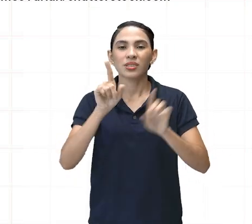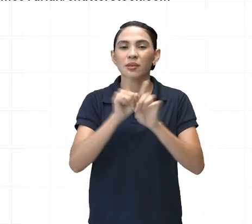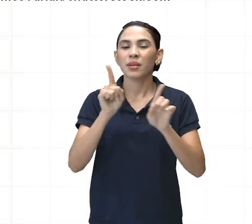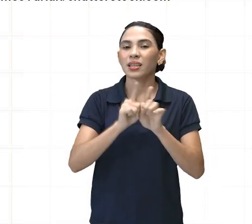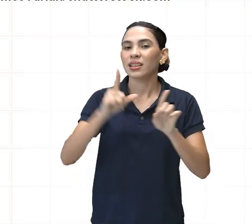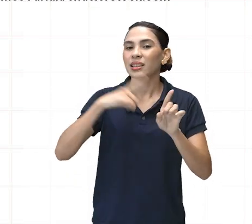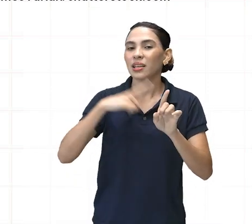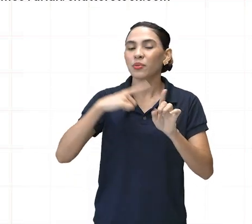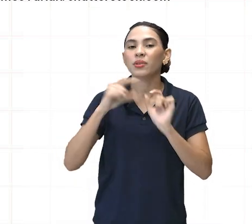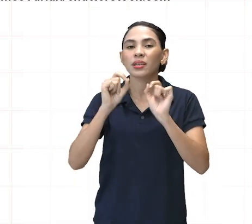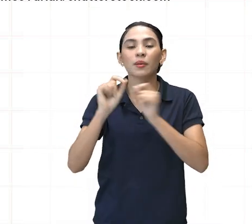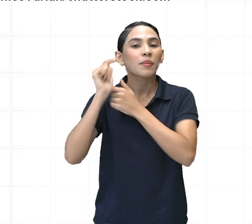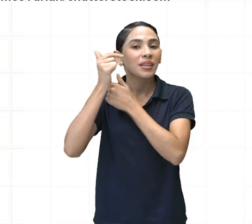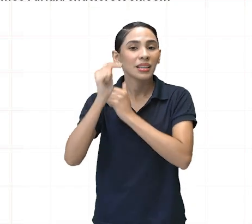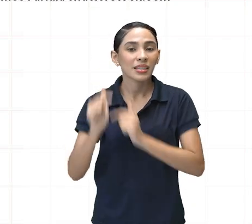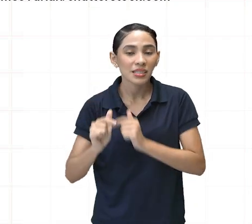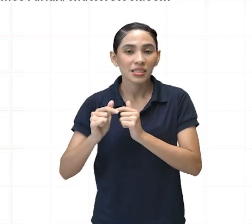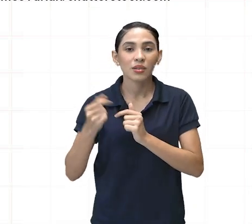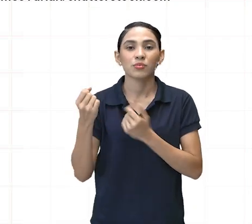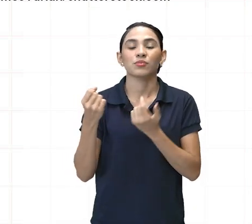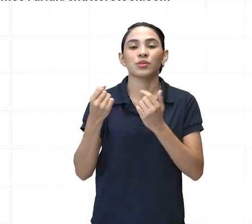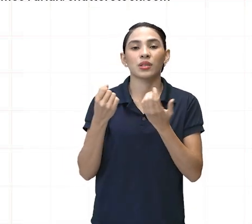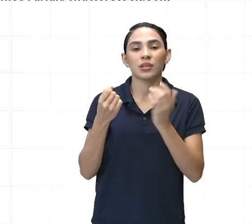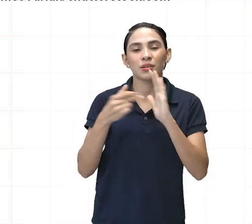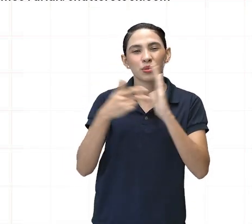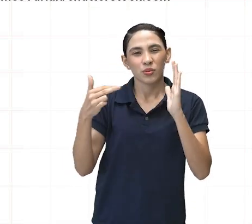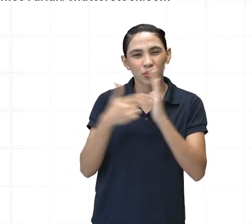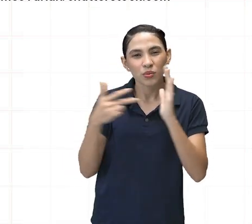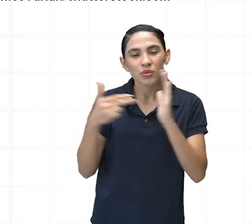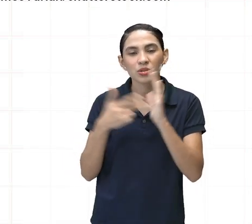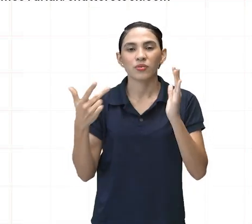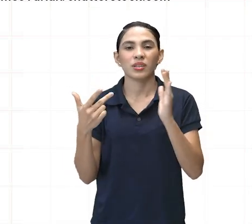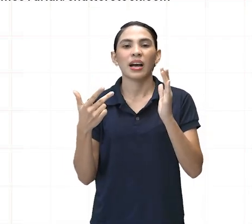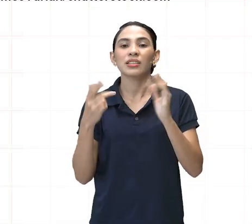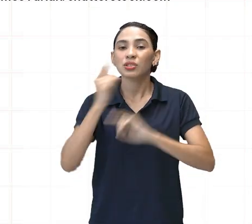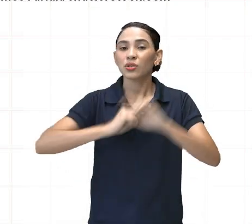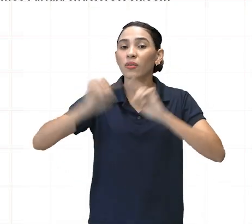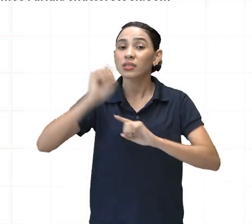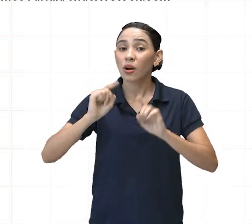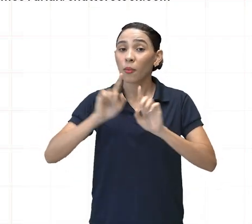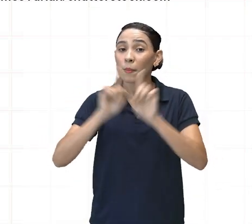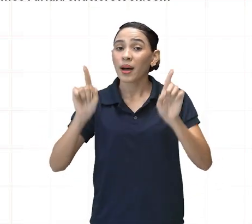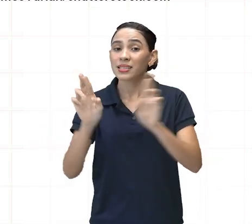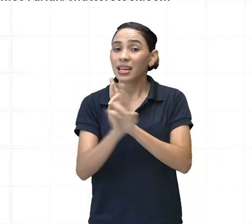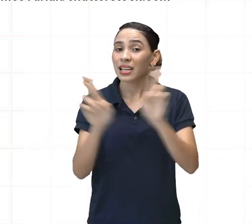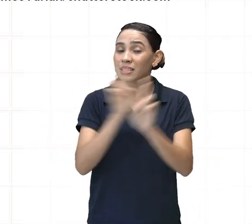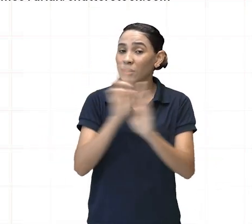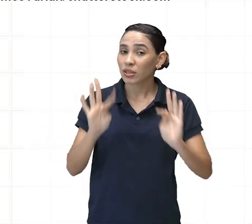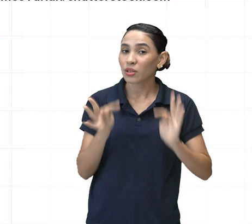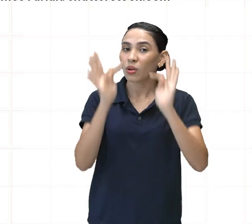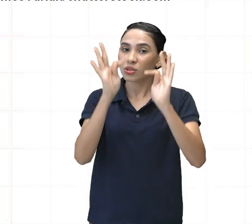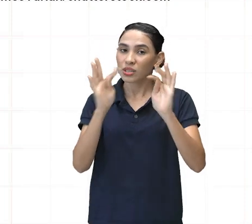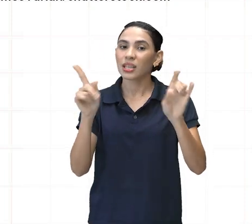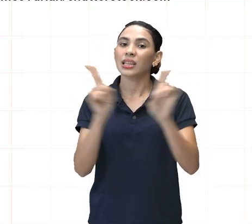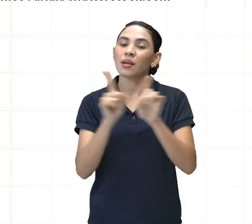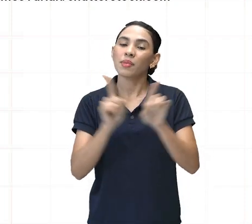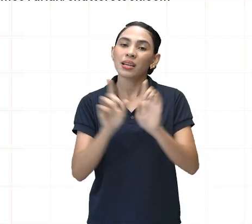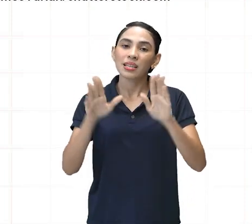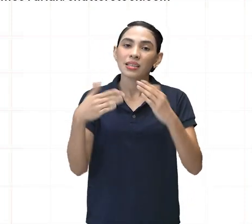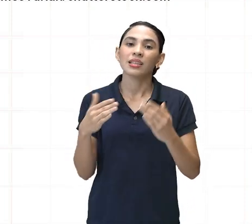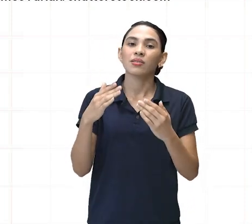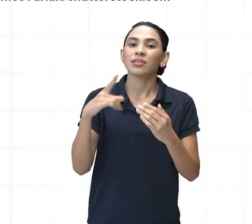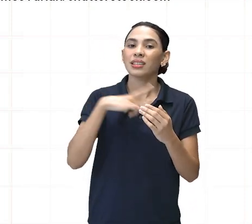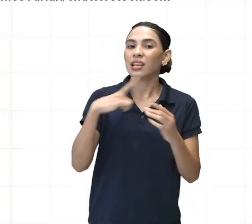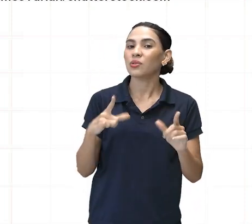tendo aí uma tradição de inovação. E isso, em relação à tecnologia, não pode ficar para trás. Então, por isso que acaba